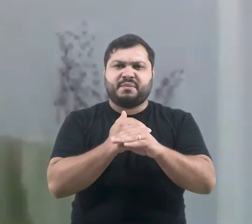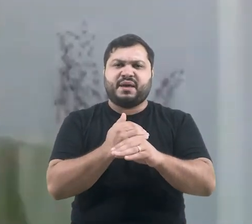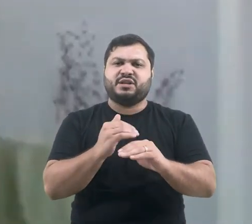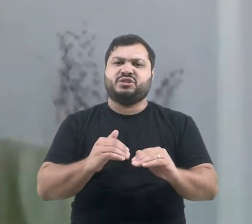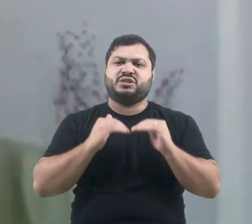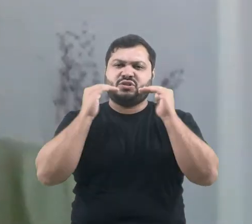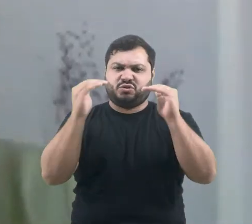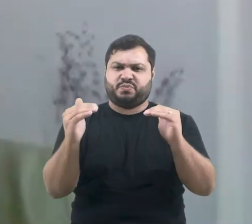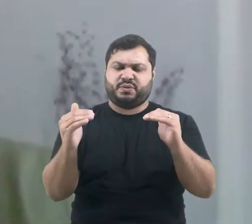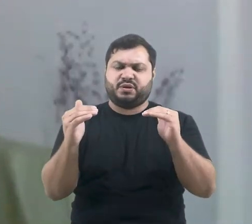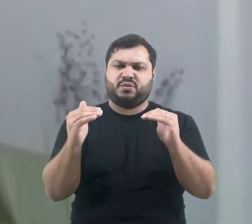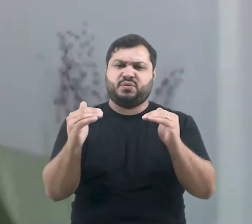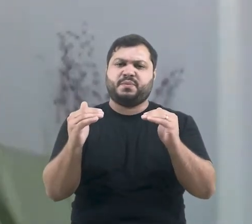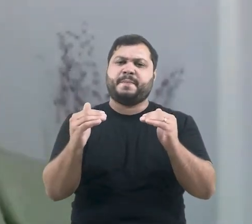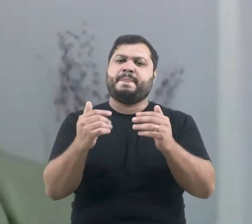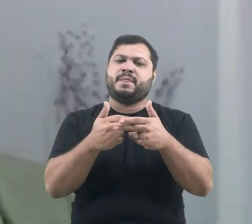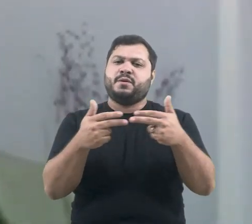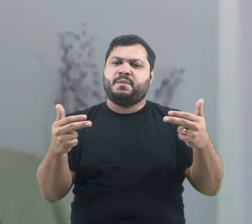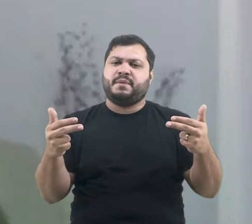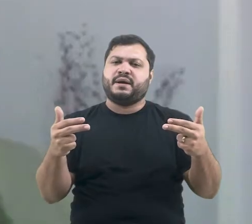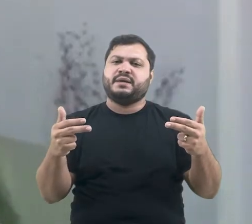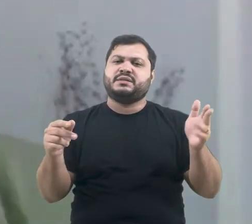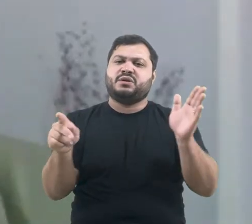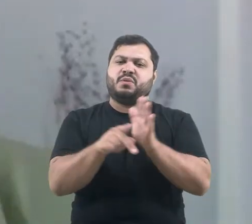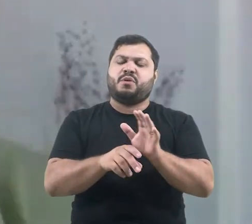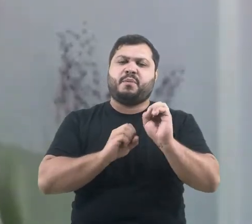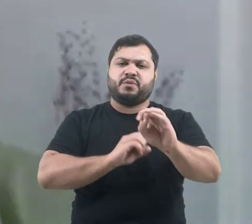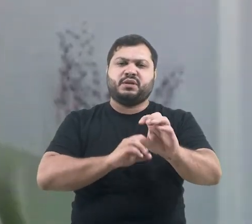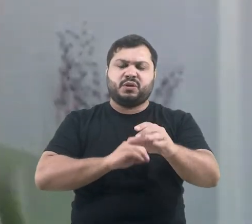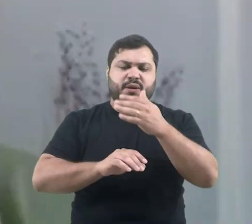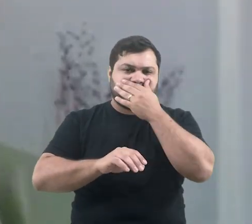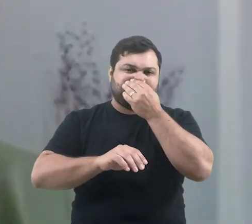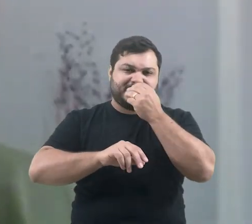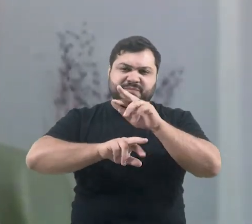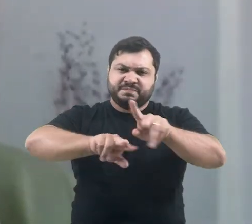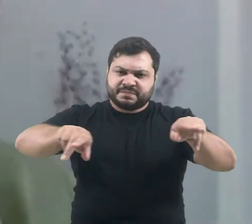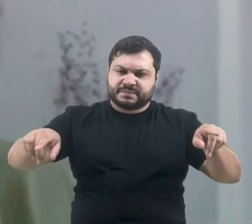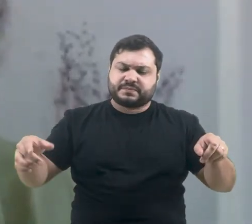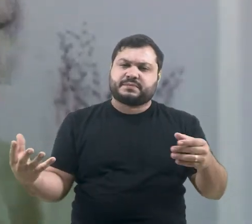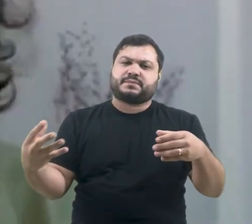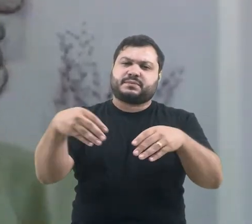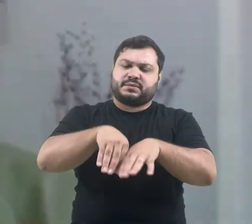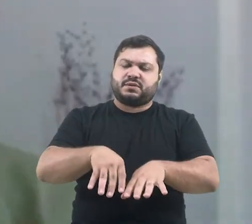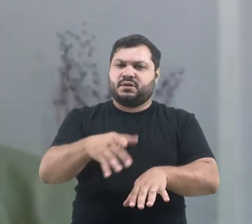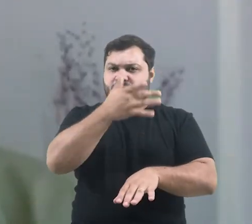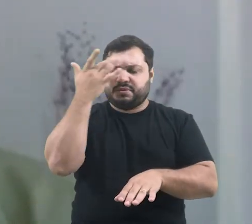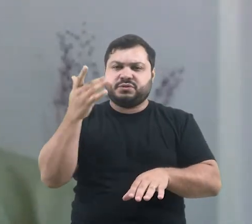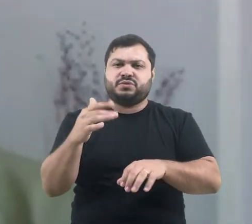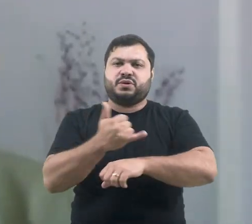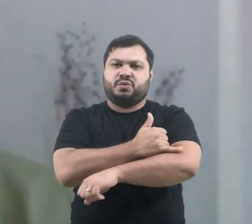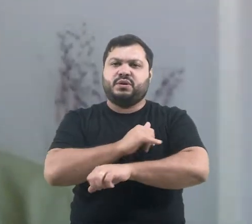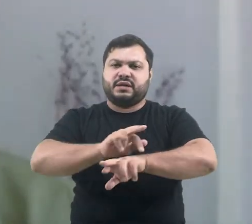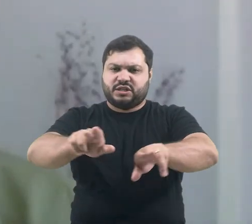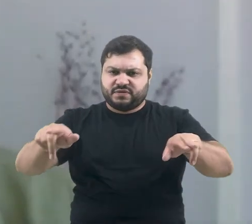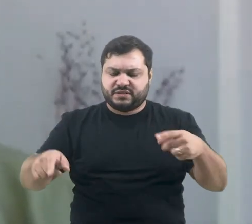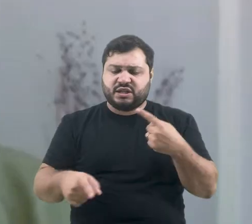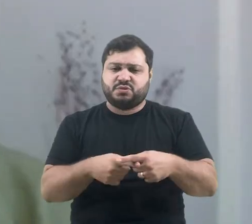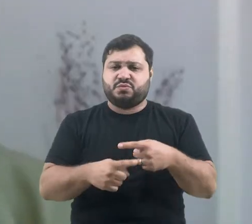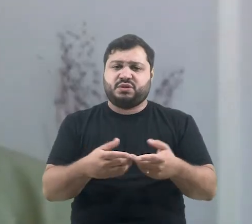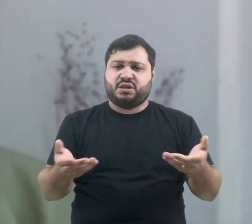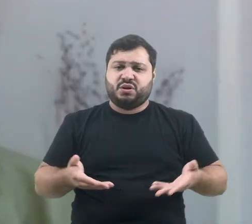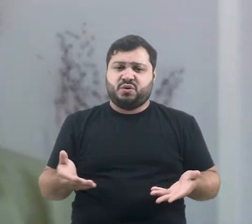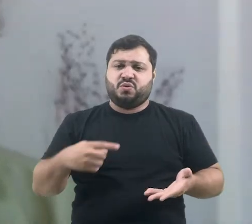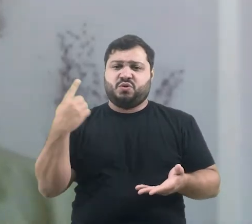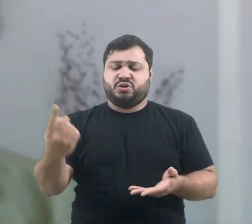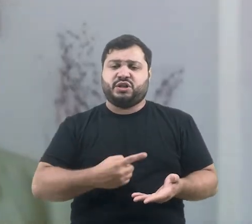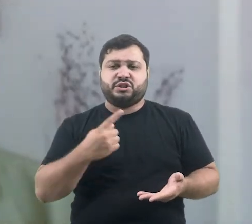média e superior, né, uma questão da educação para a diversidade, incluir as pessoas gordas na diversidade, né,